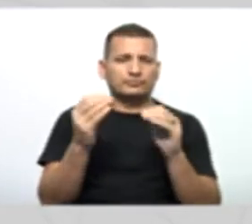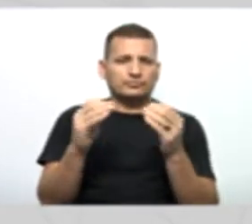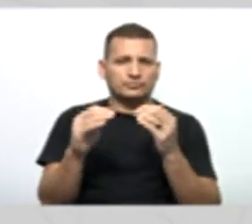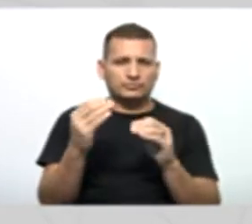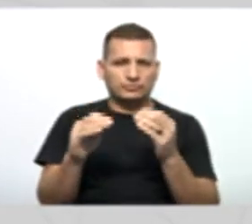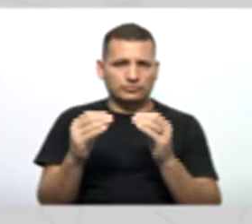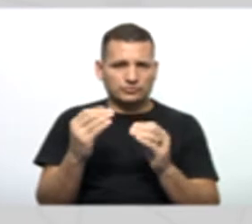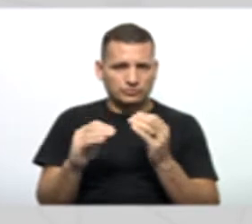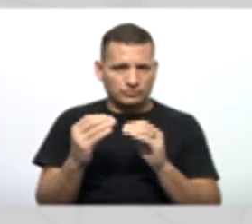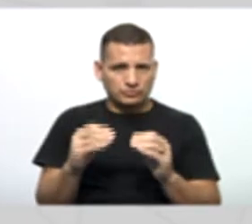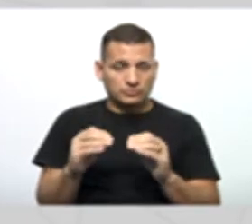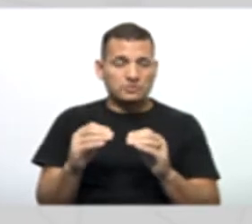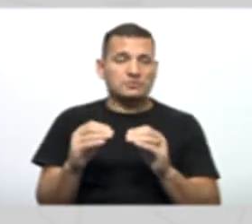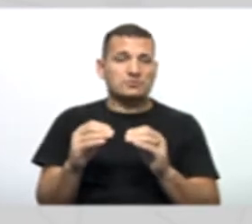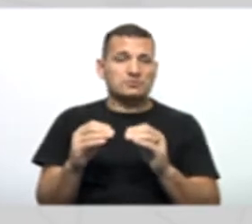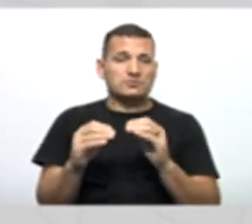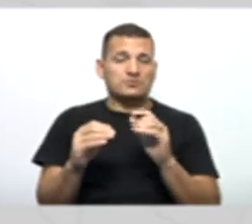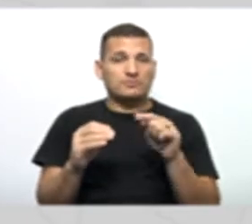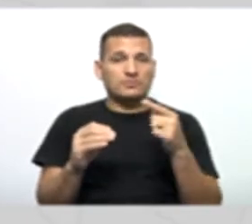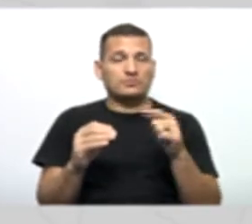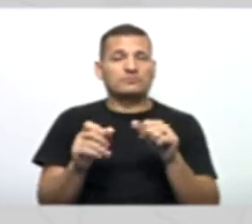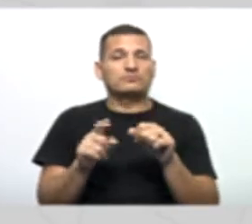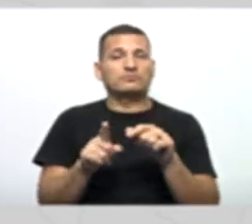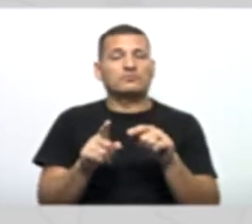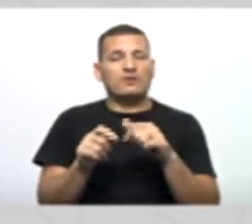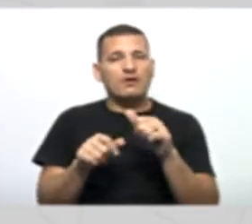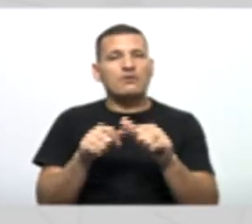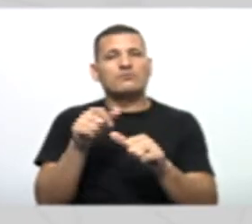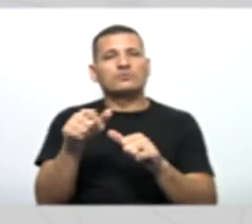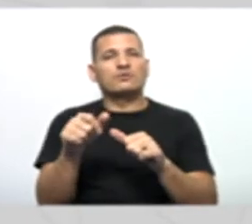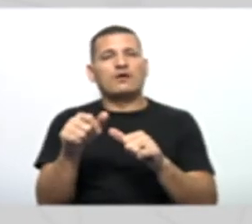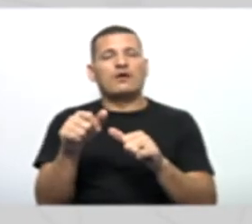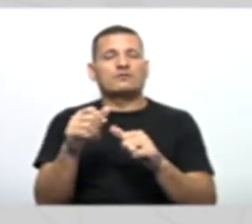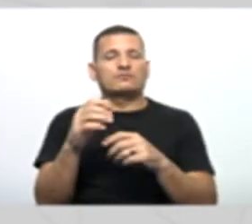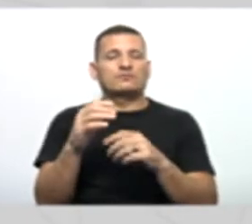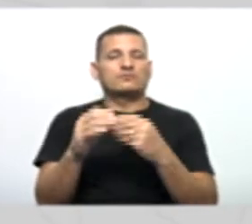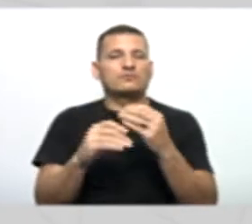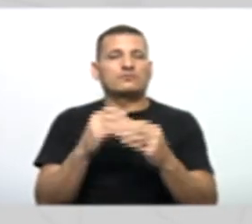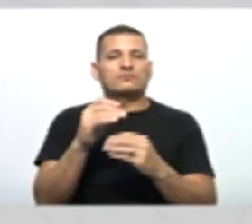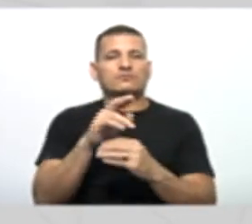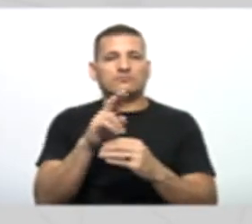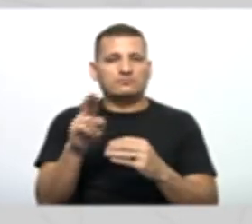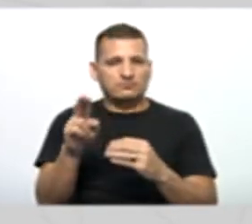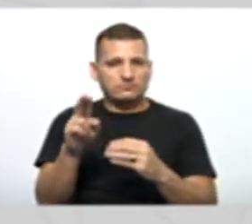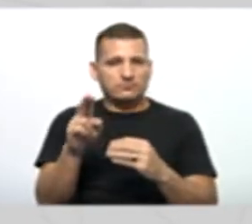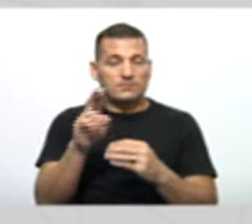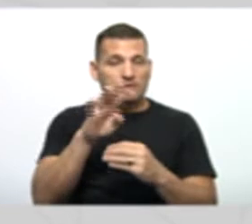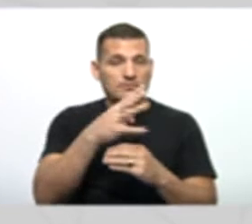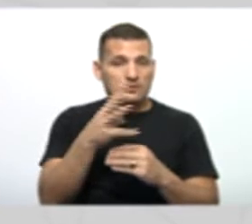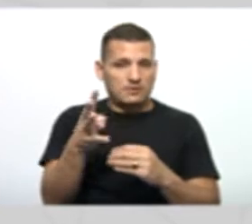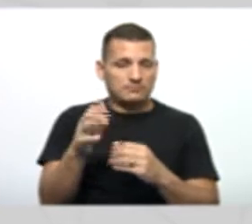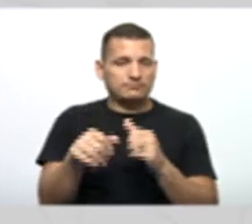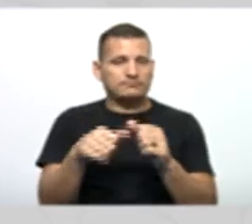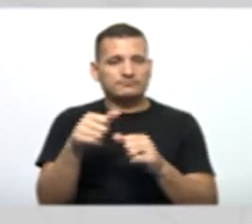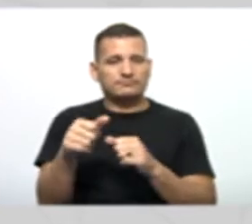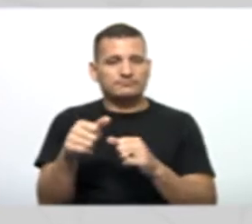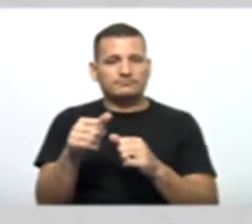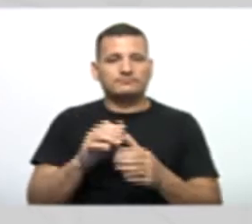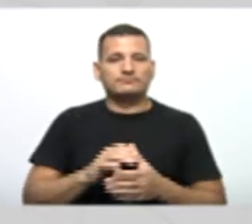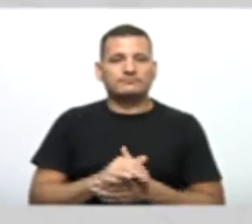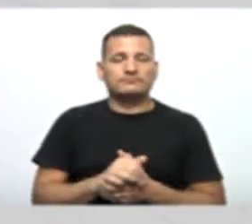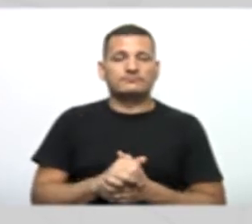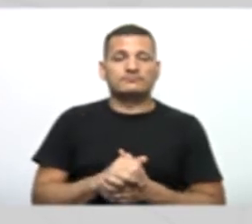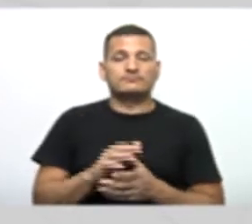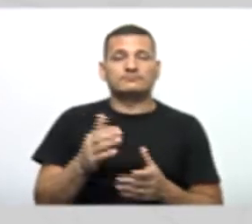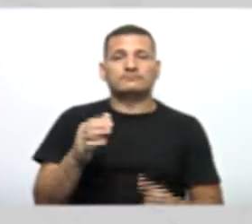depois vamos alterar os bancos e as suas tabelas. Muito bem, o SGBD,